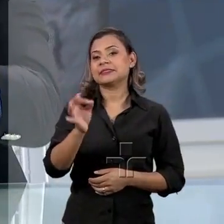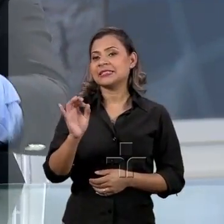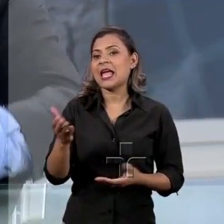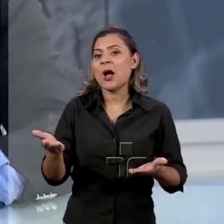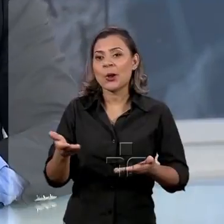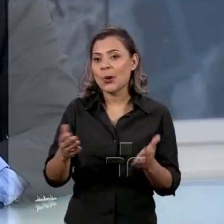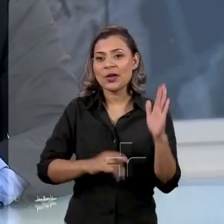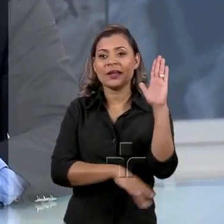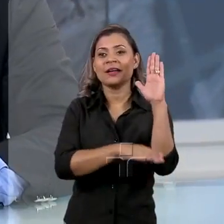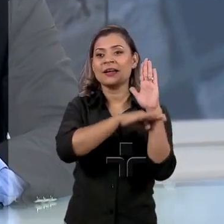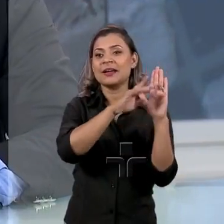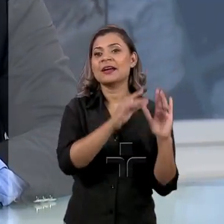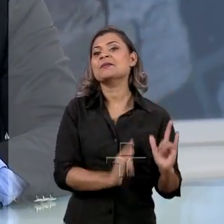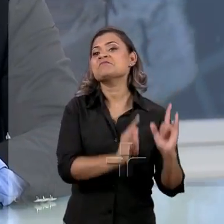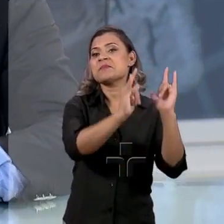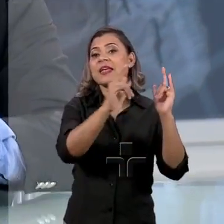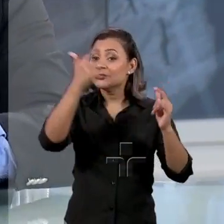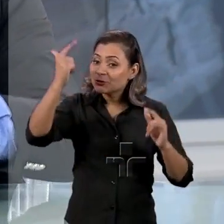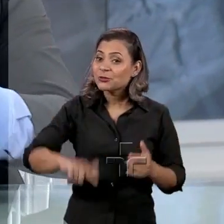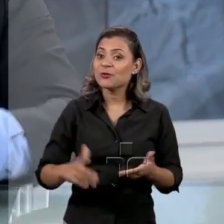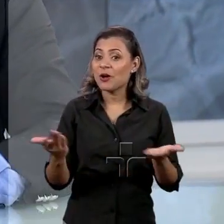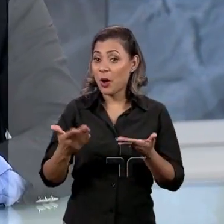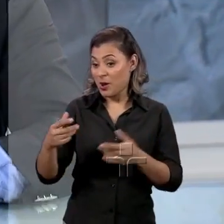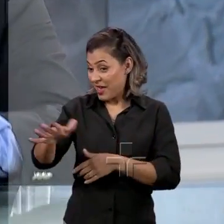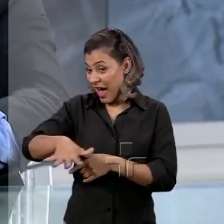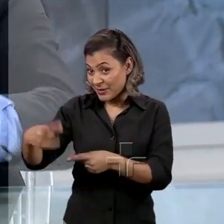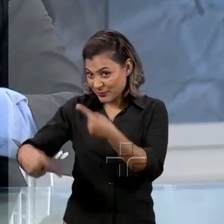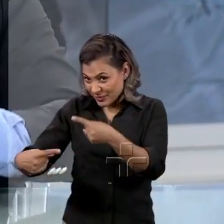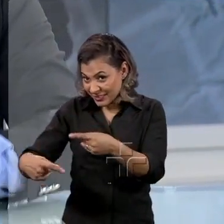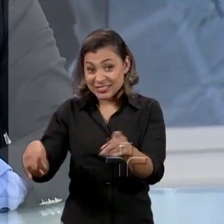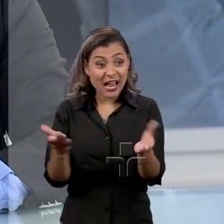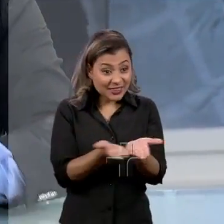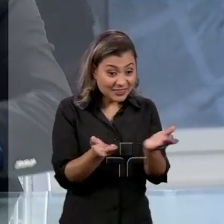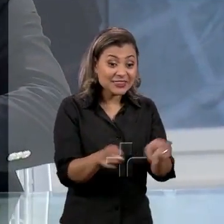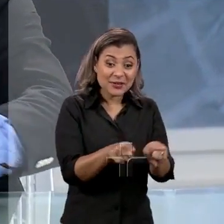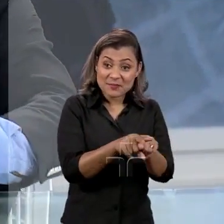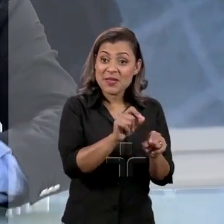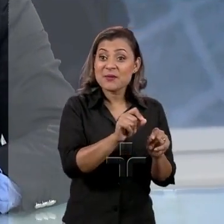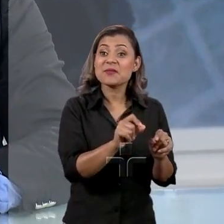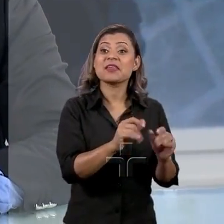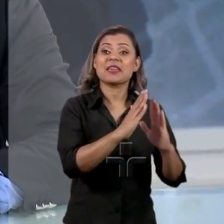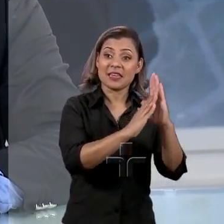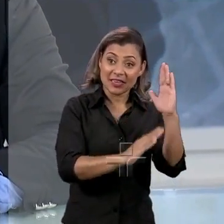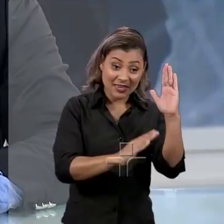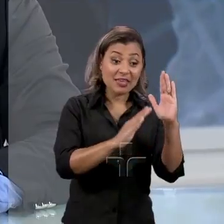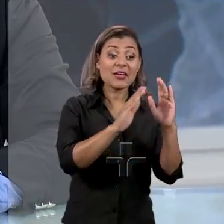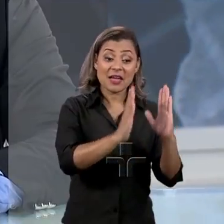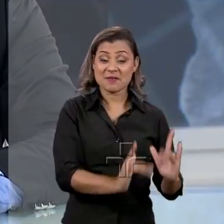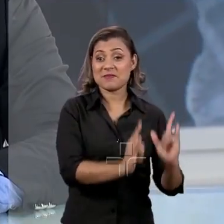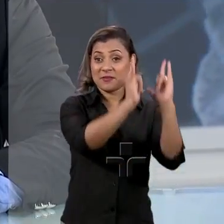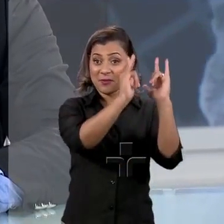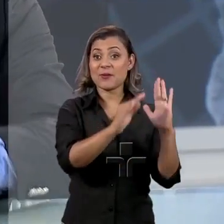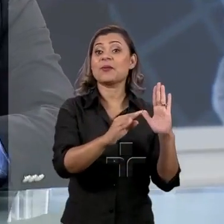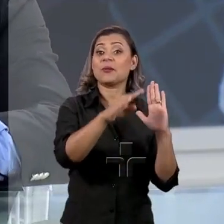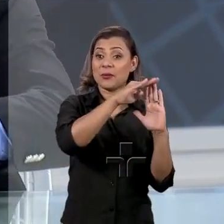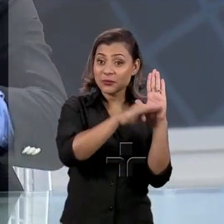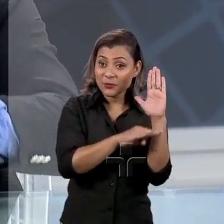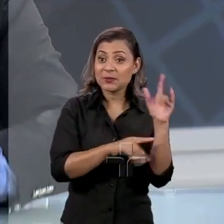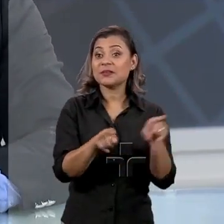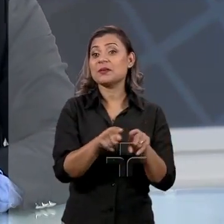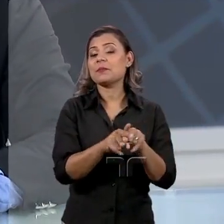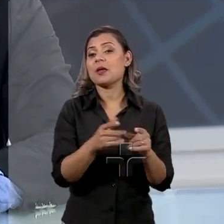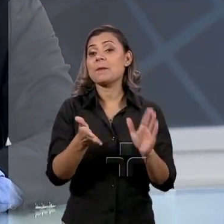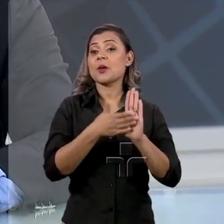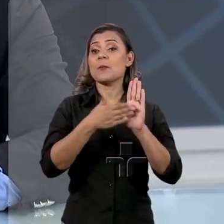condomínios. As candidaturas que estão aí é uma candidatura de contestação, né? Aquele marasmo que foi até então, e estão propondo